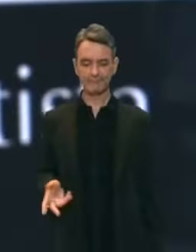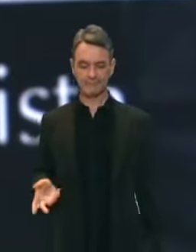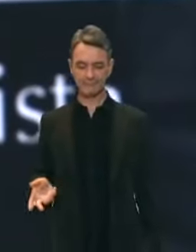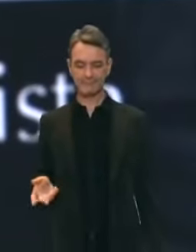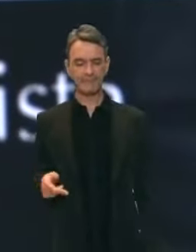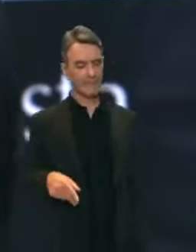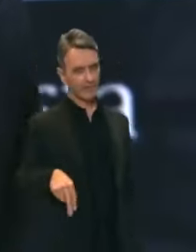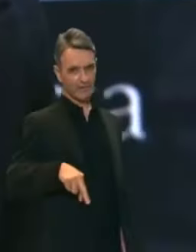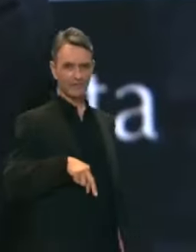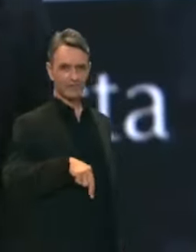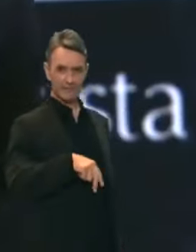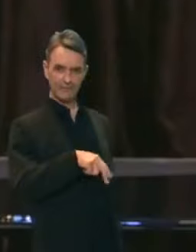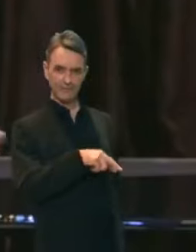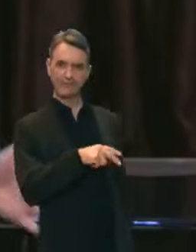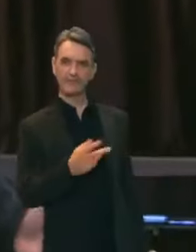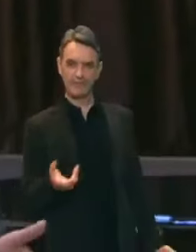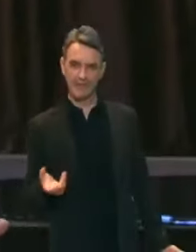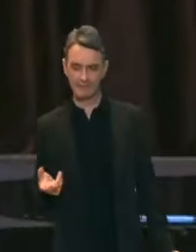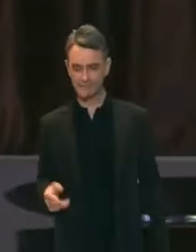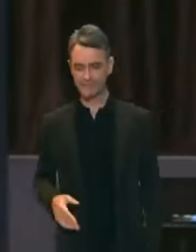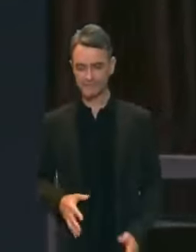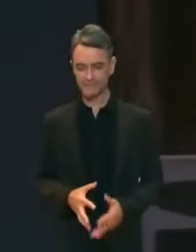E virava, e andava.